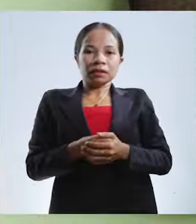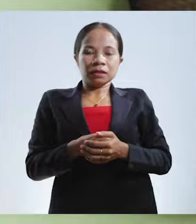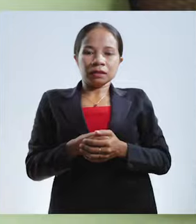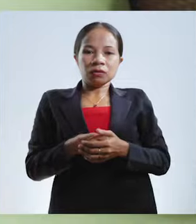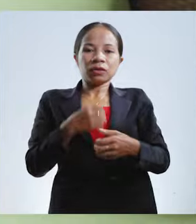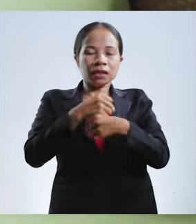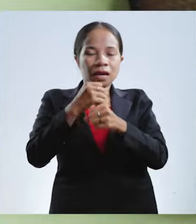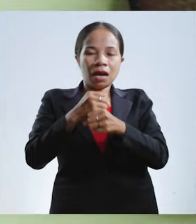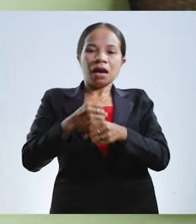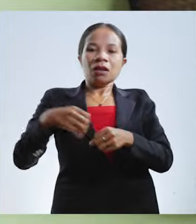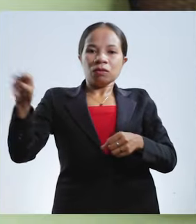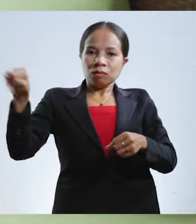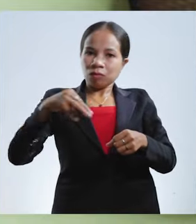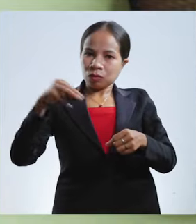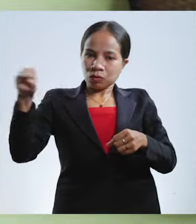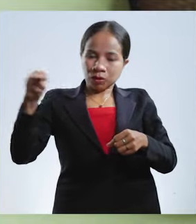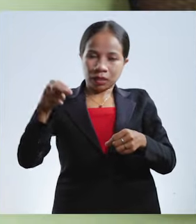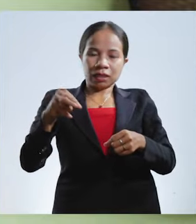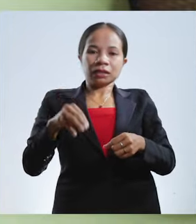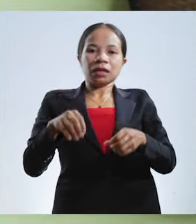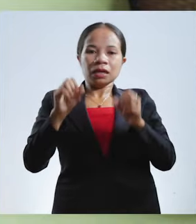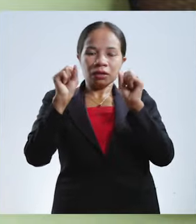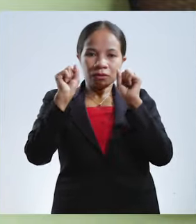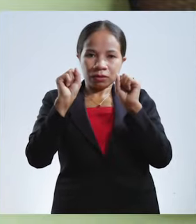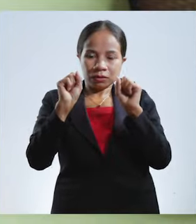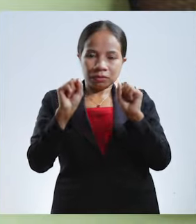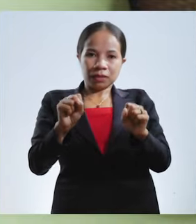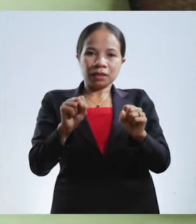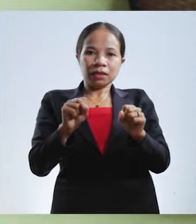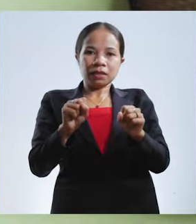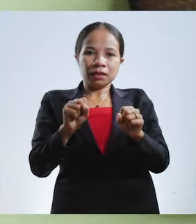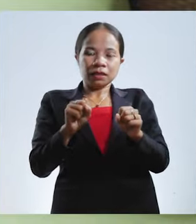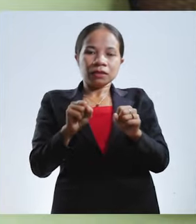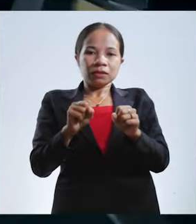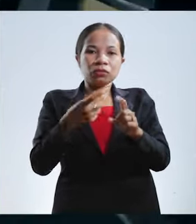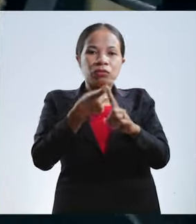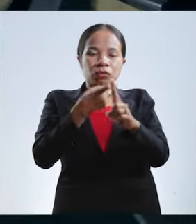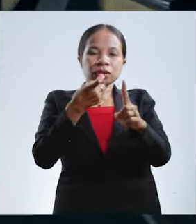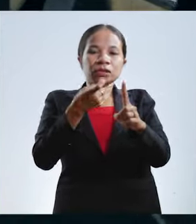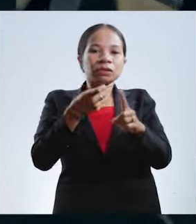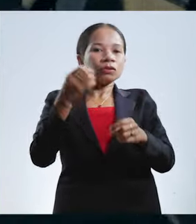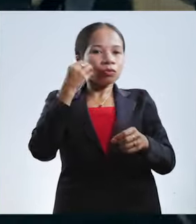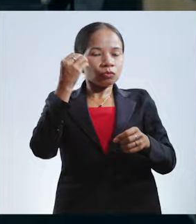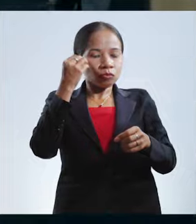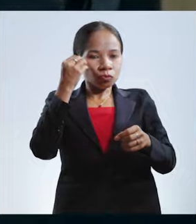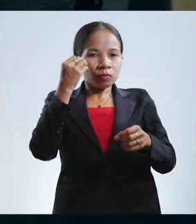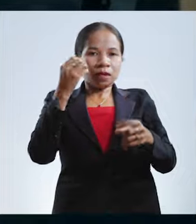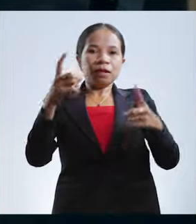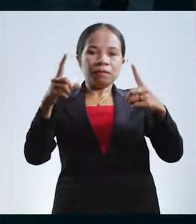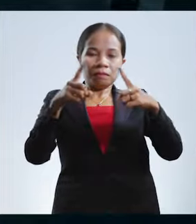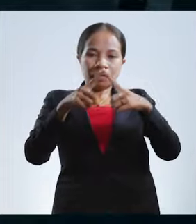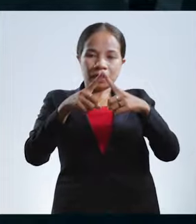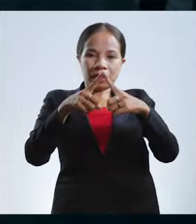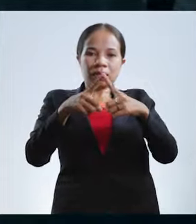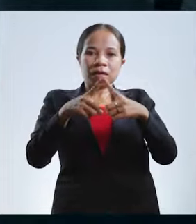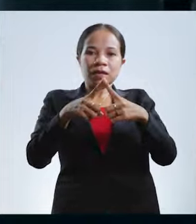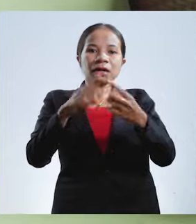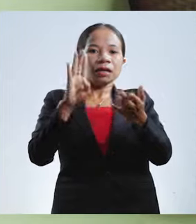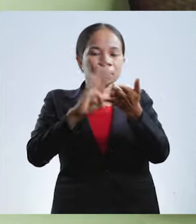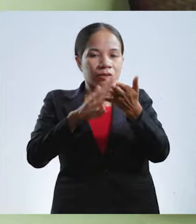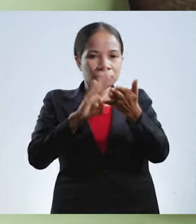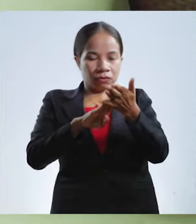lori halo lori ajuda para bele halo muda halo movimento usi tenia hela